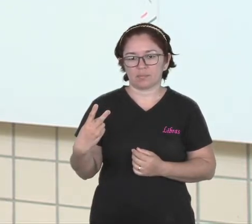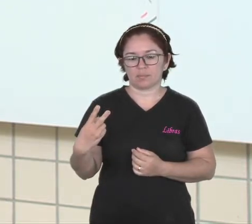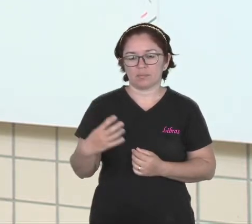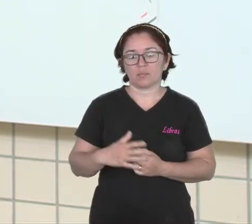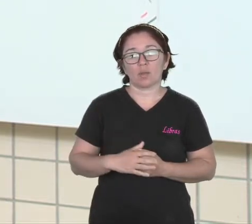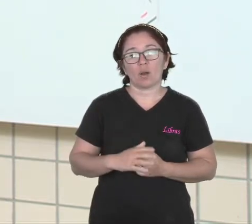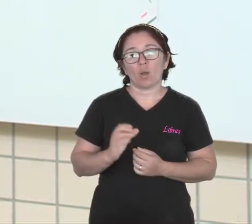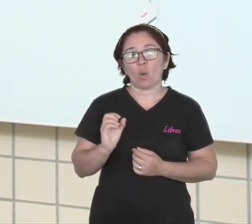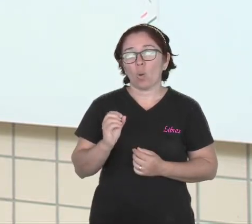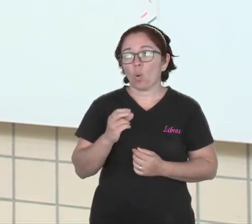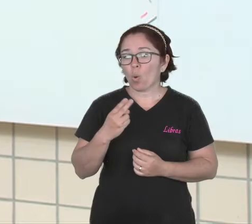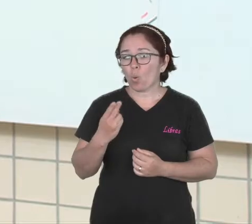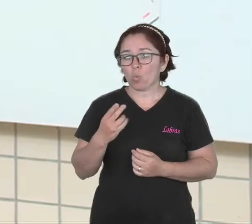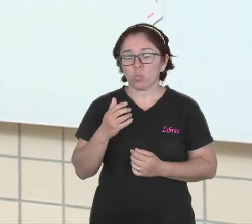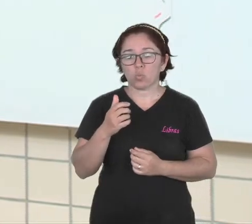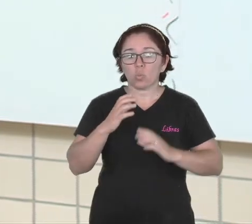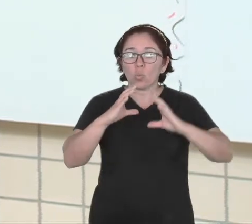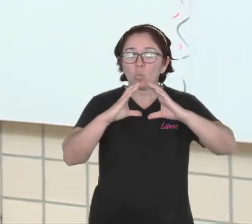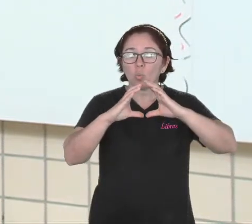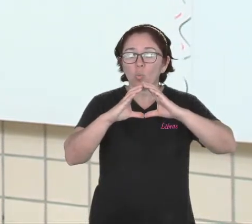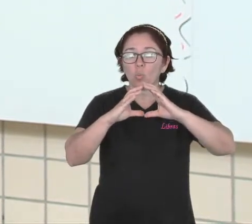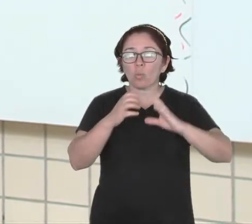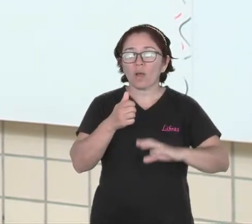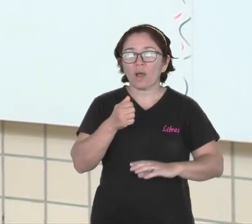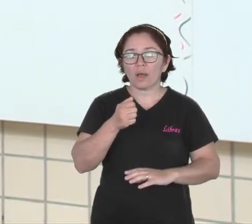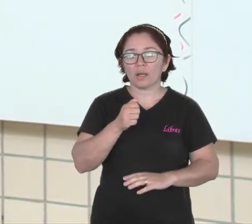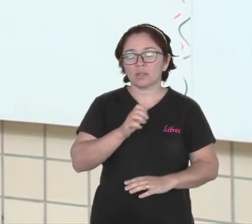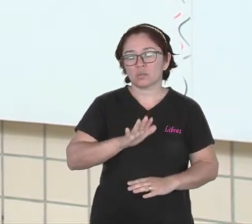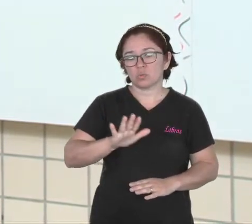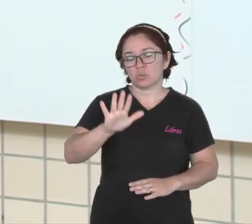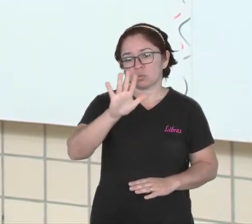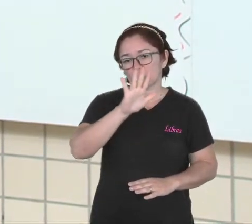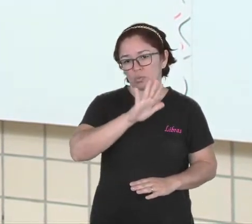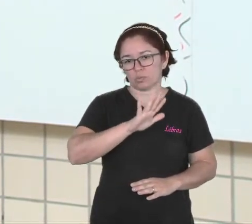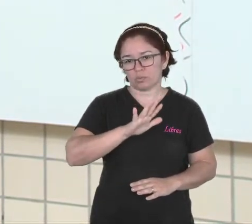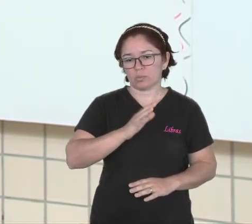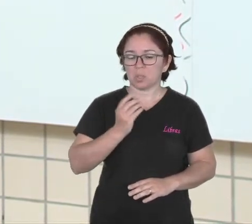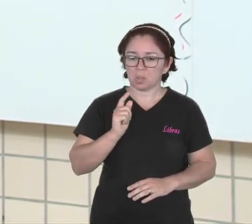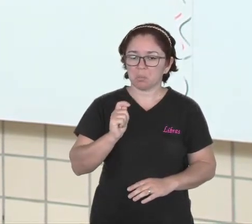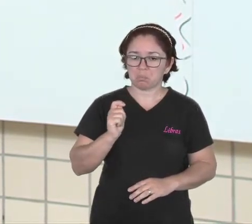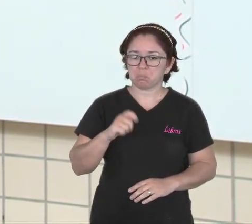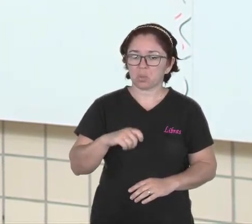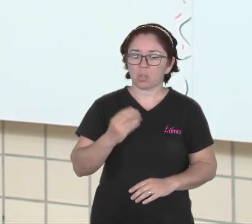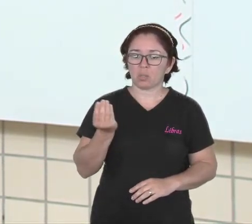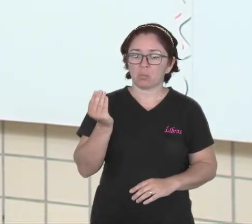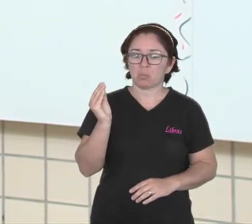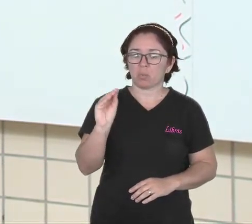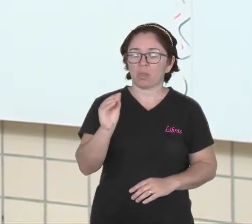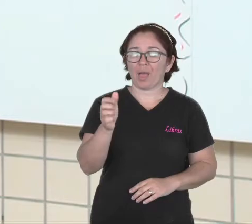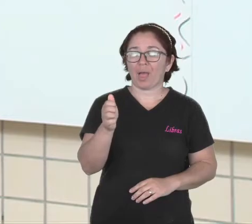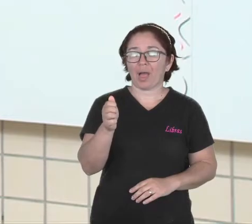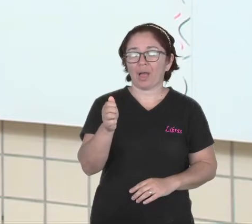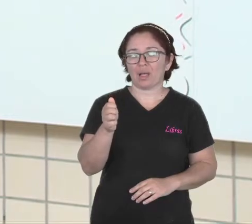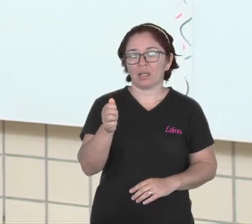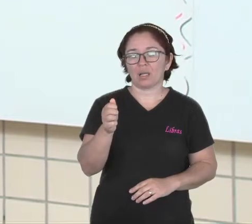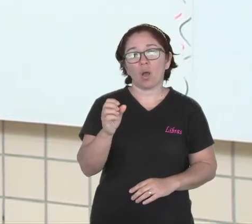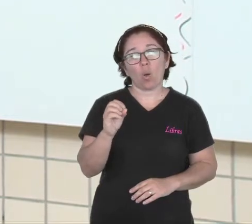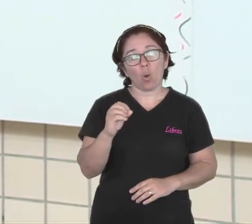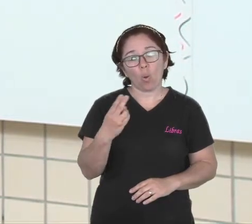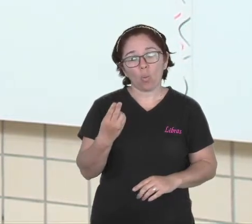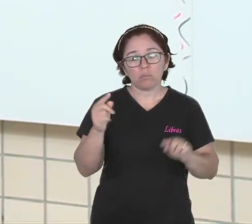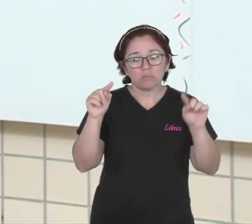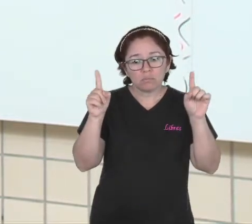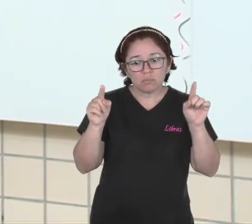Ou todo o conjunto A. Quem quiser colocar só o nome do conjunto, está identificado. Quem quiser anotar cada elemento, também